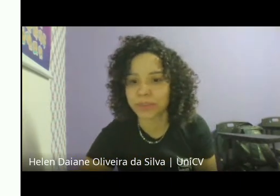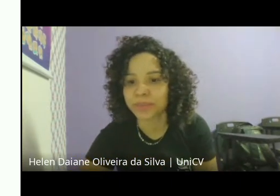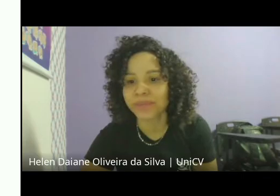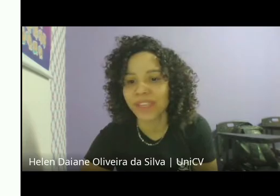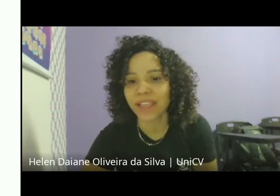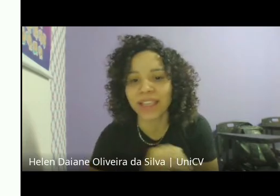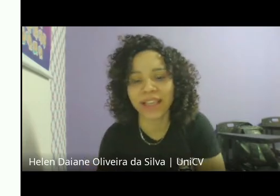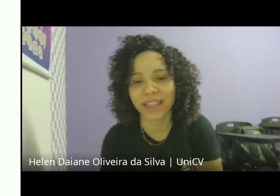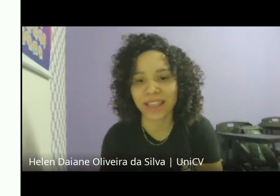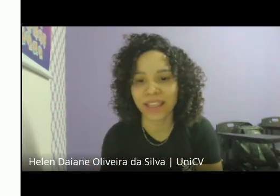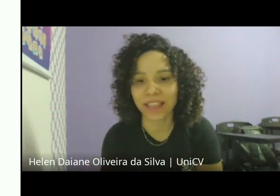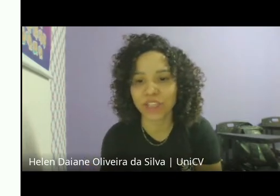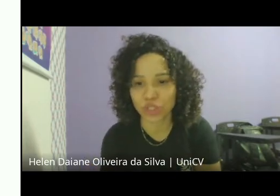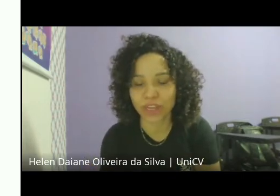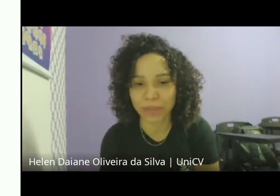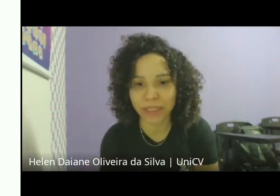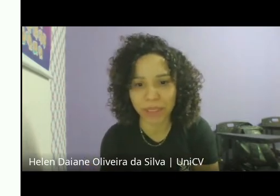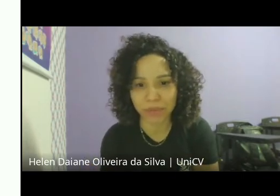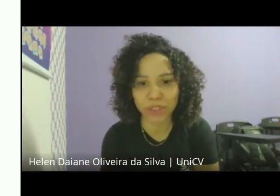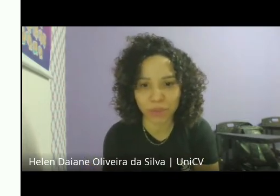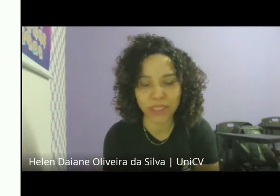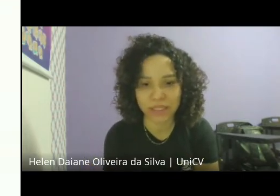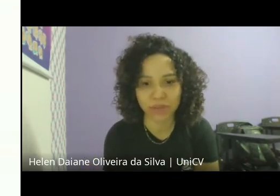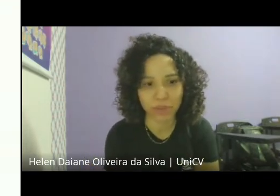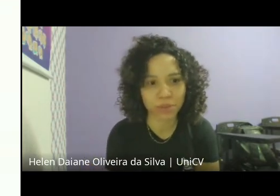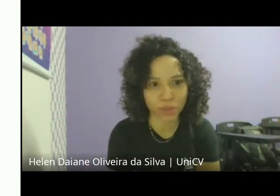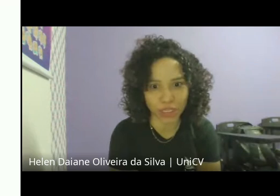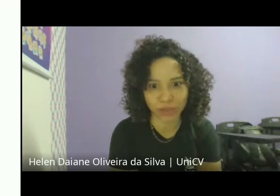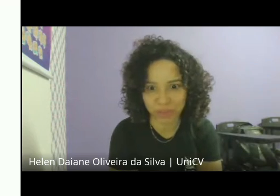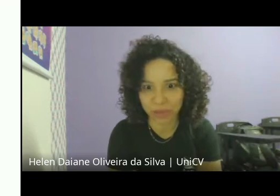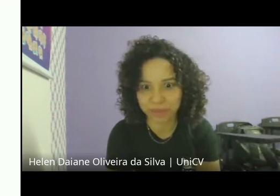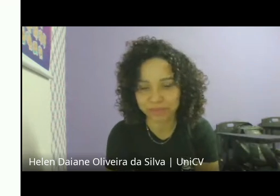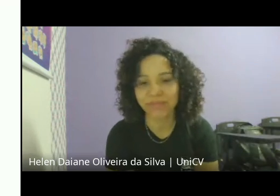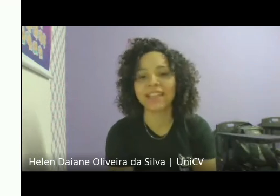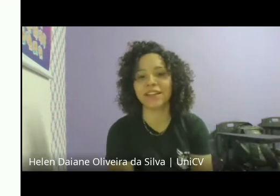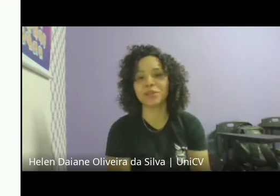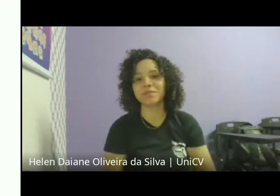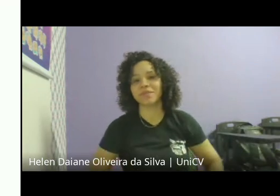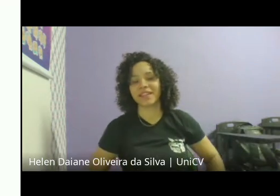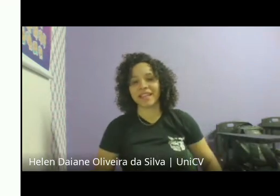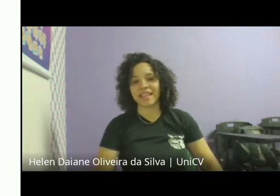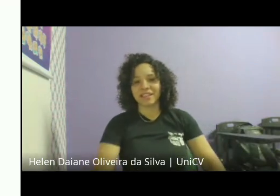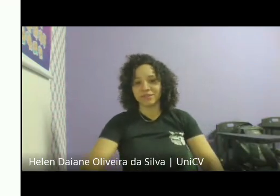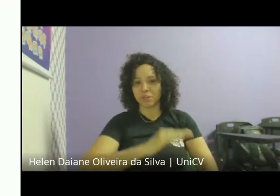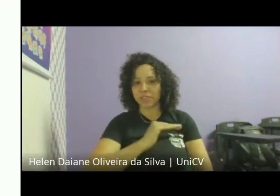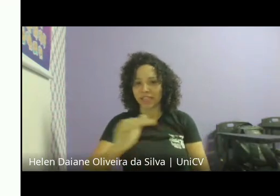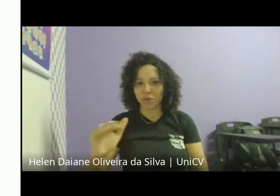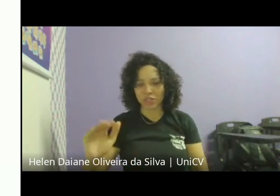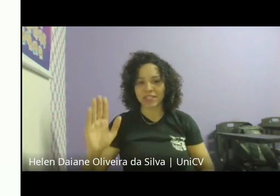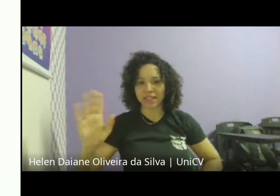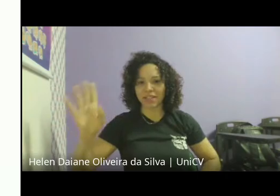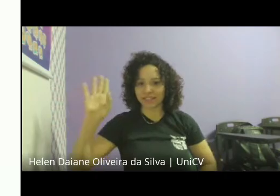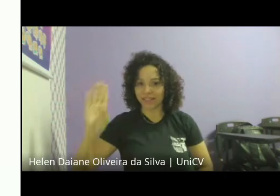clássicos. E aí a gente vai abrir também para vocês poderem se inscrever para esse projeto, tá bom? Então, vamos